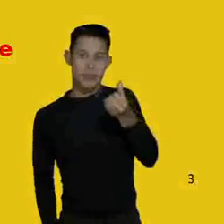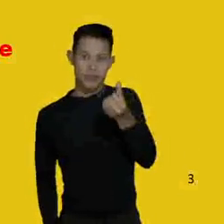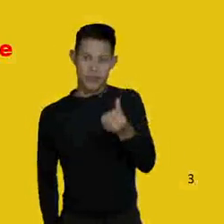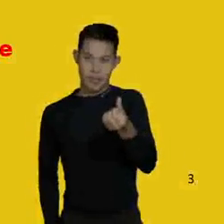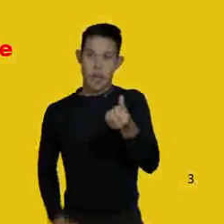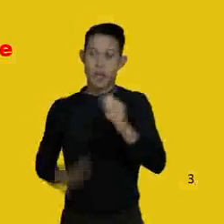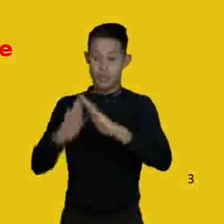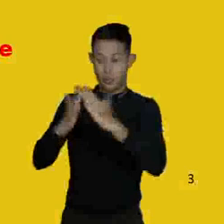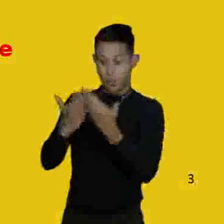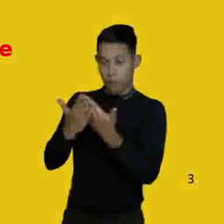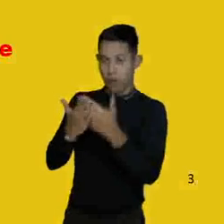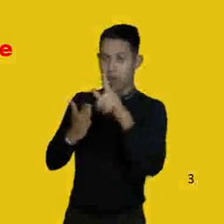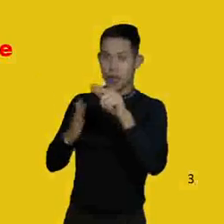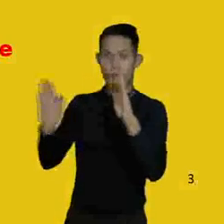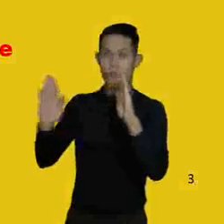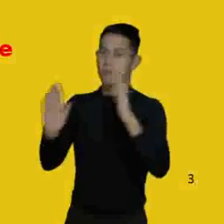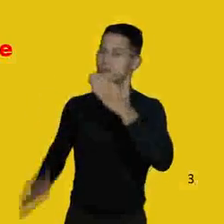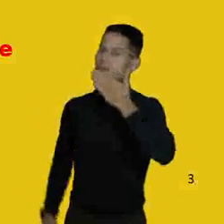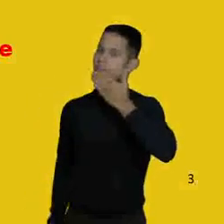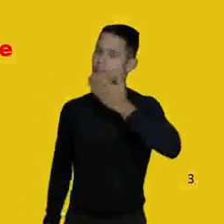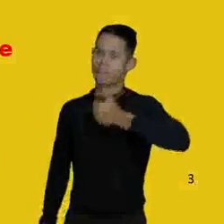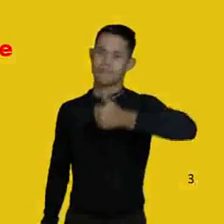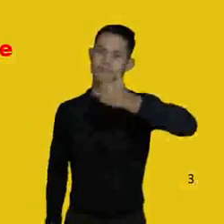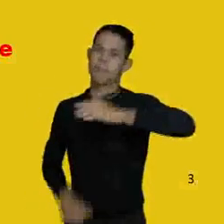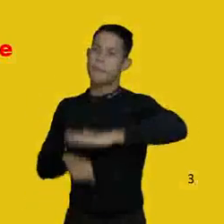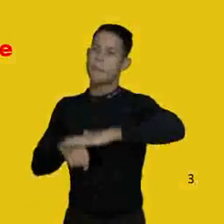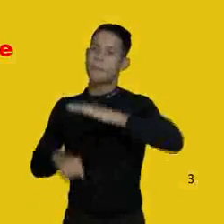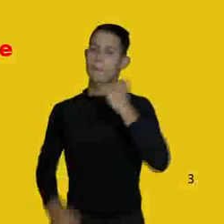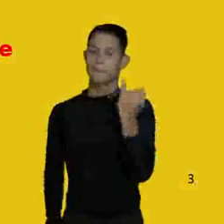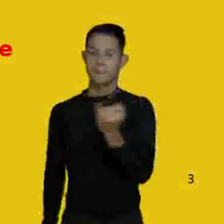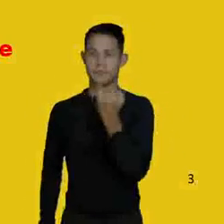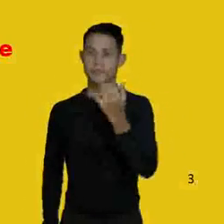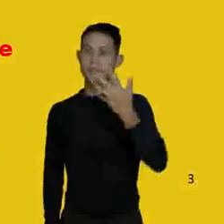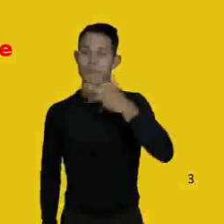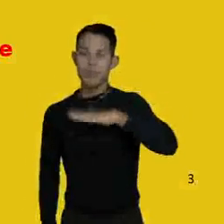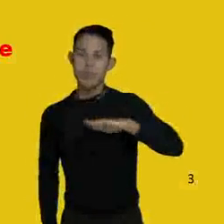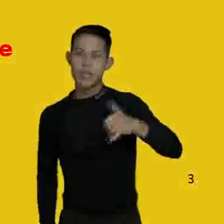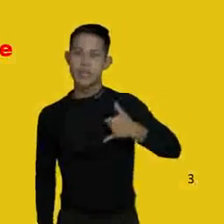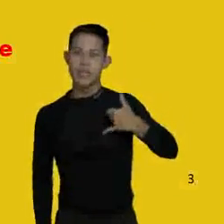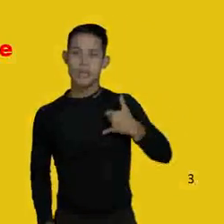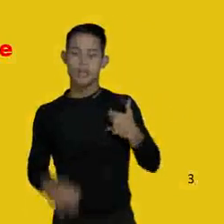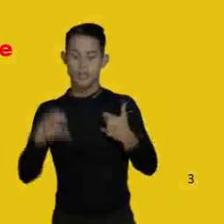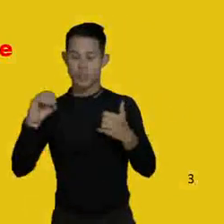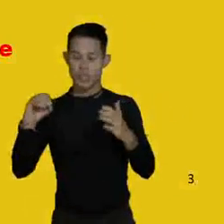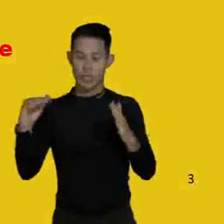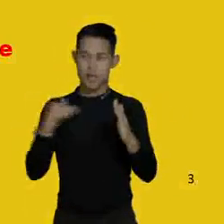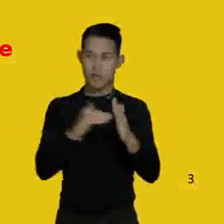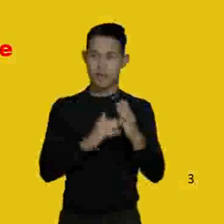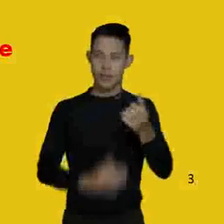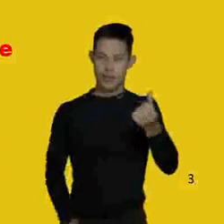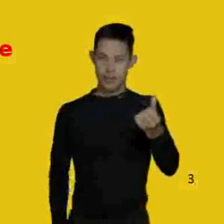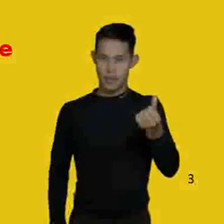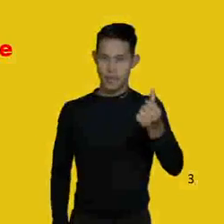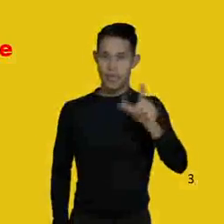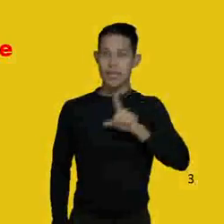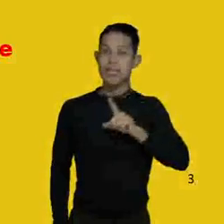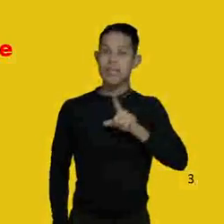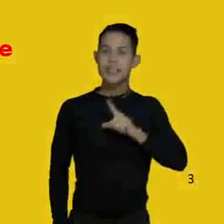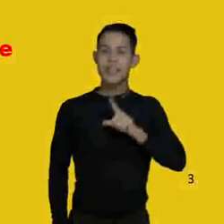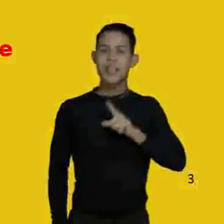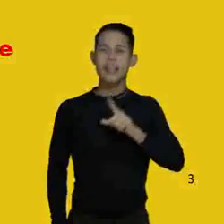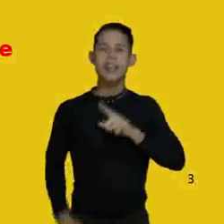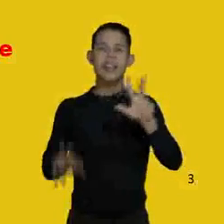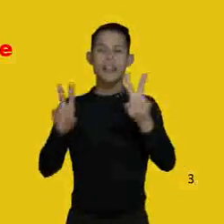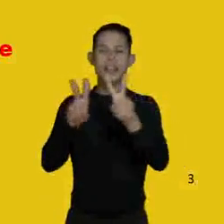mais importante para essas crianças porque essas crianças pequenininhas do zero a se anos tem o que a gente chama janela do aprendizado